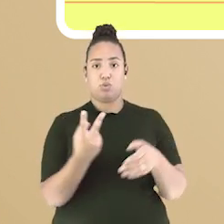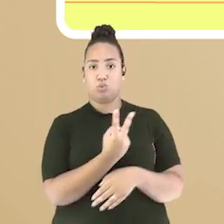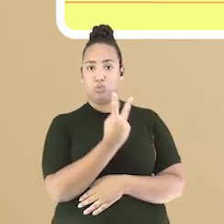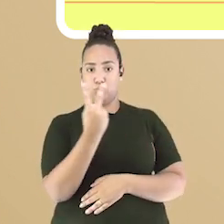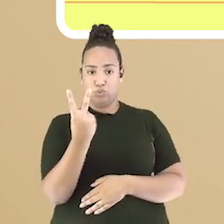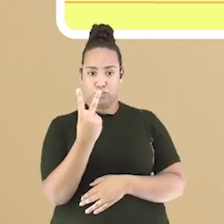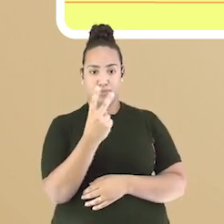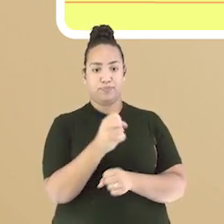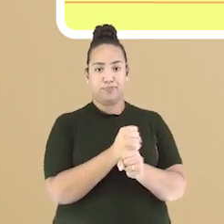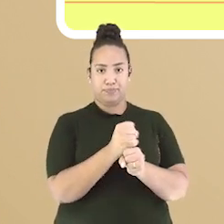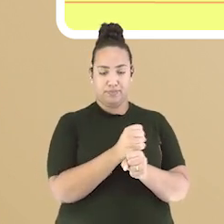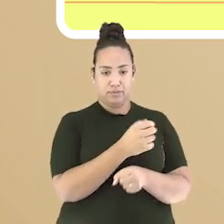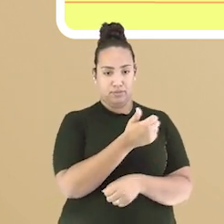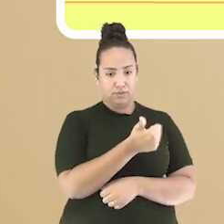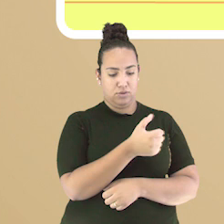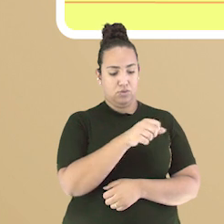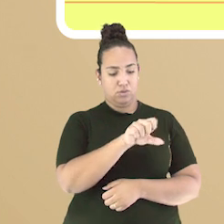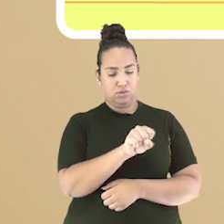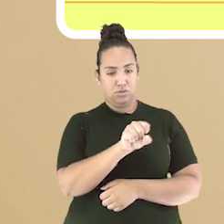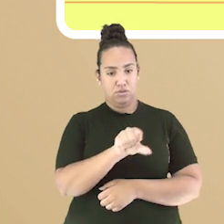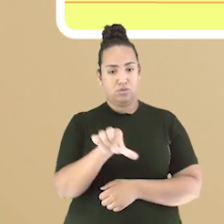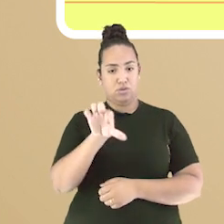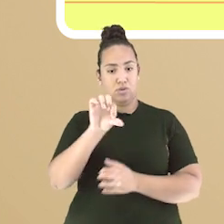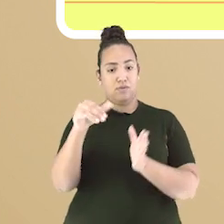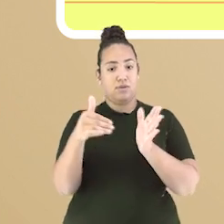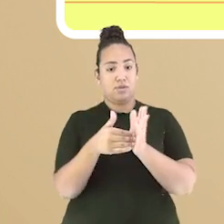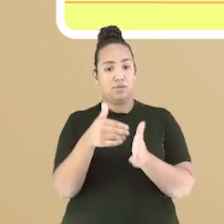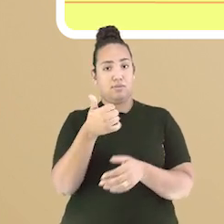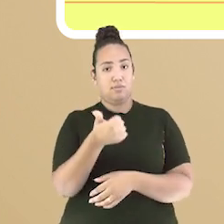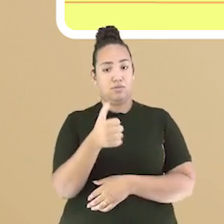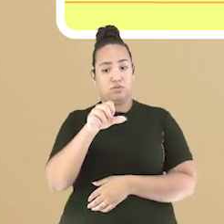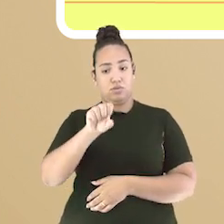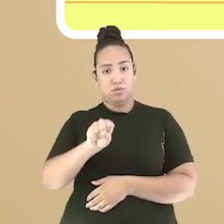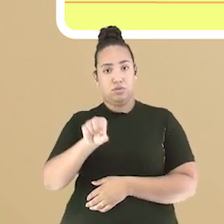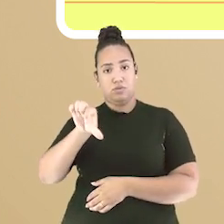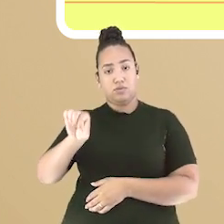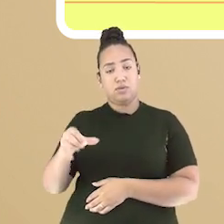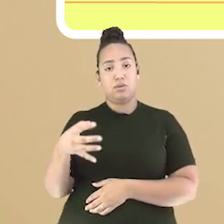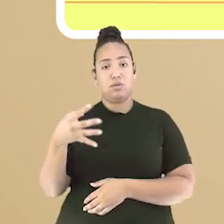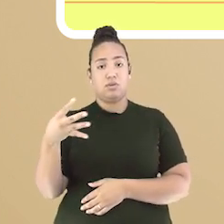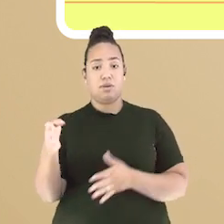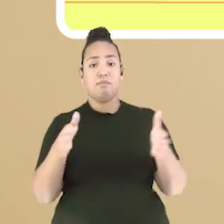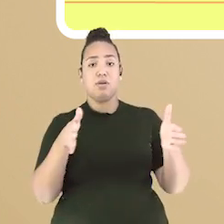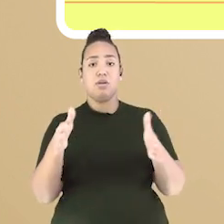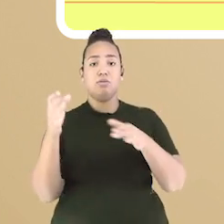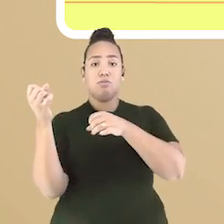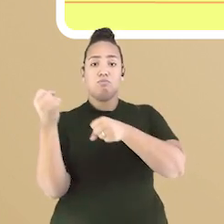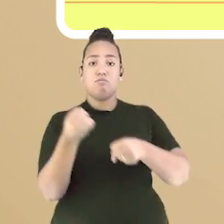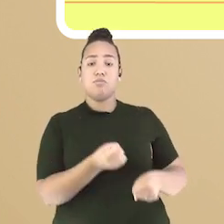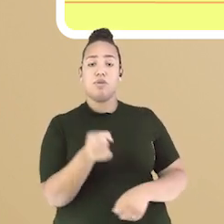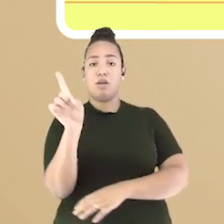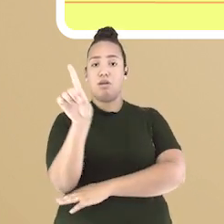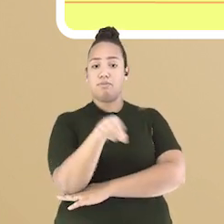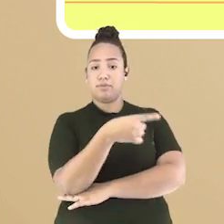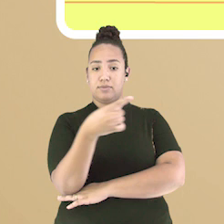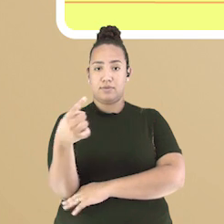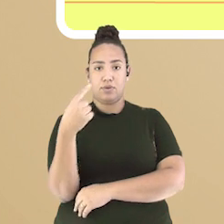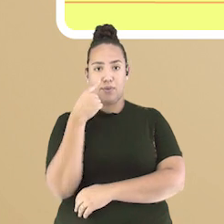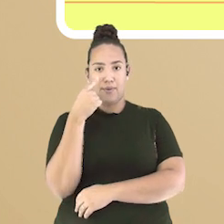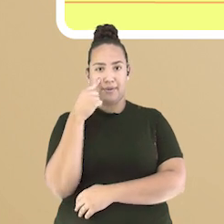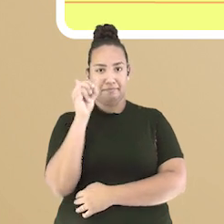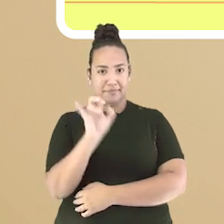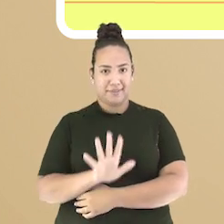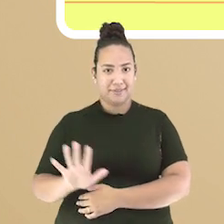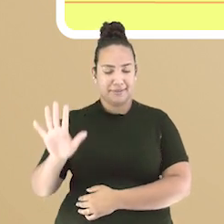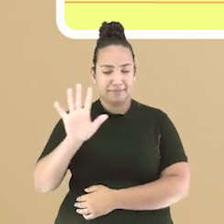Entre 1889 e 1894, será a República das Espadas, que será o segundo item da nossa linha do